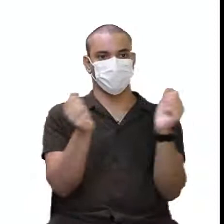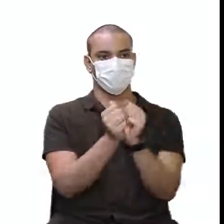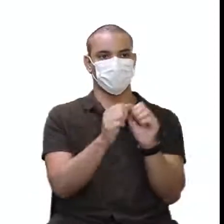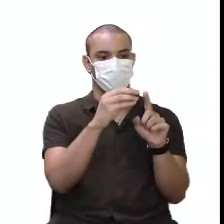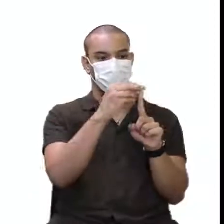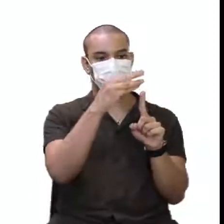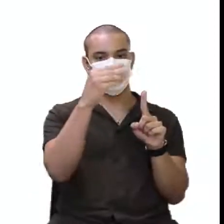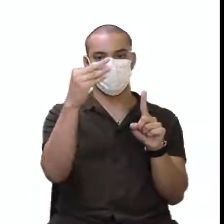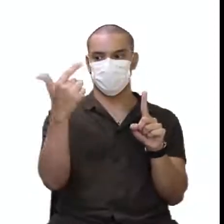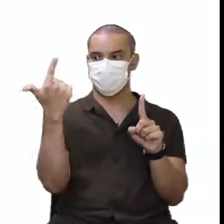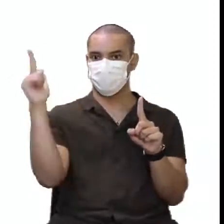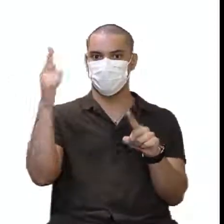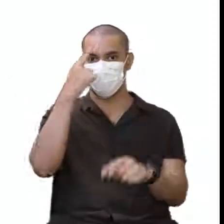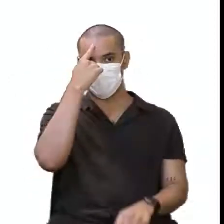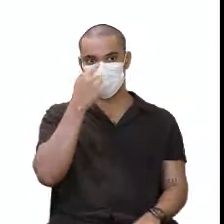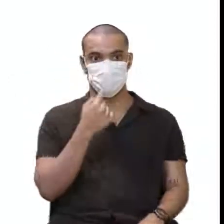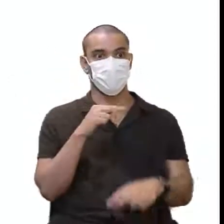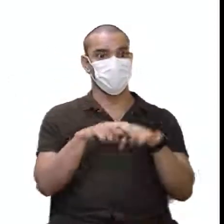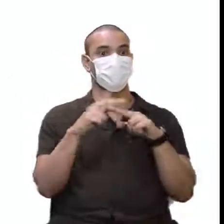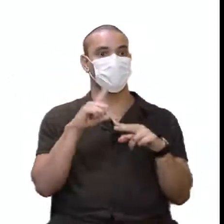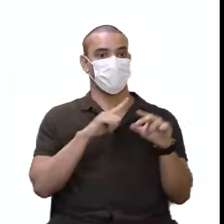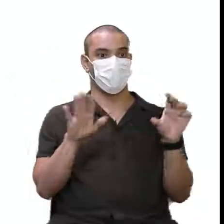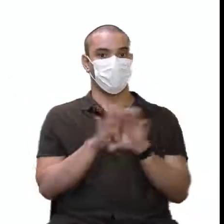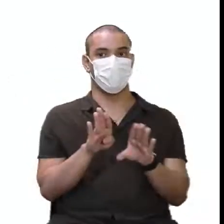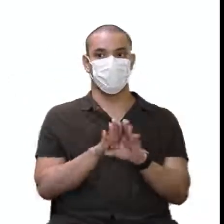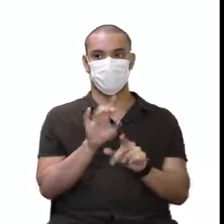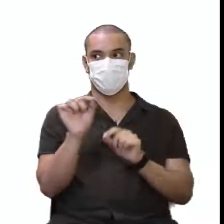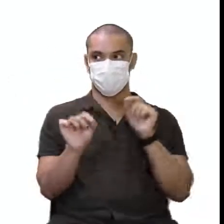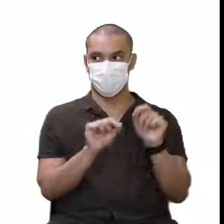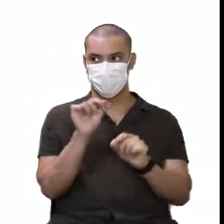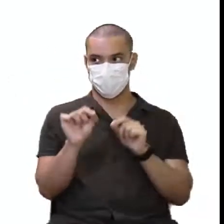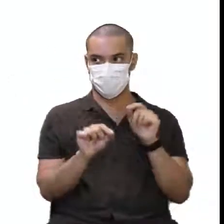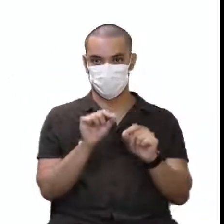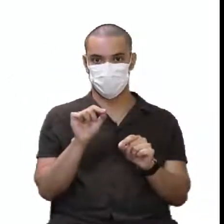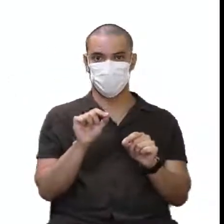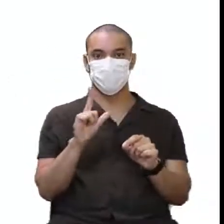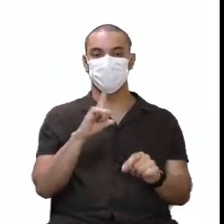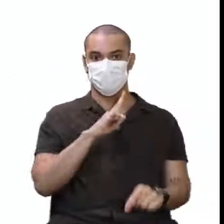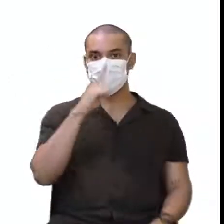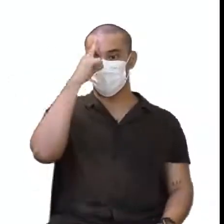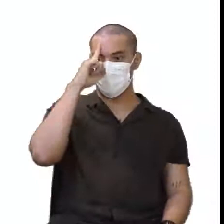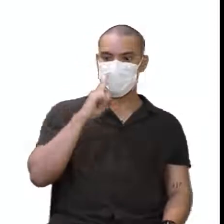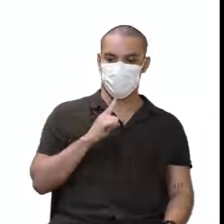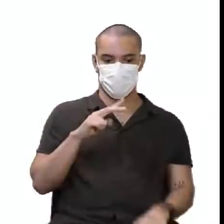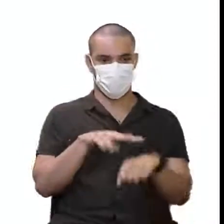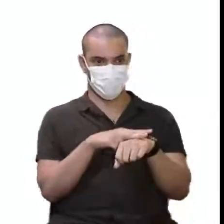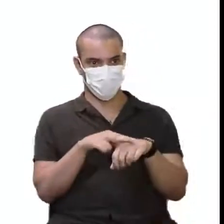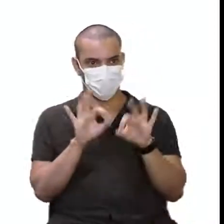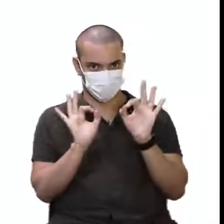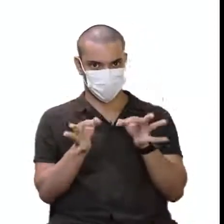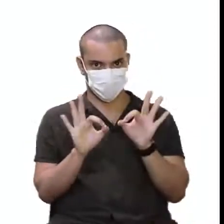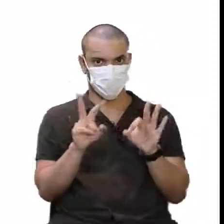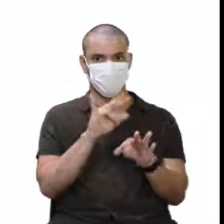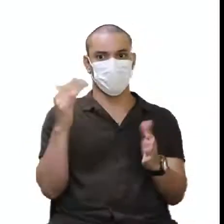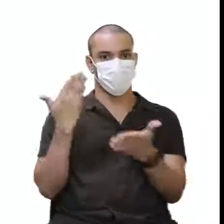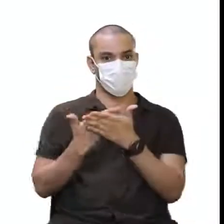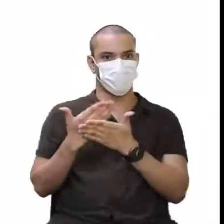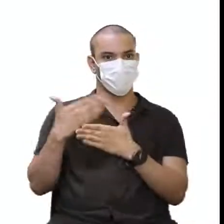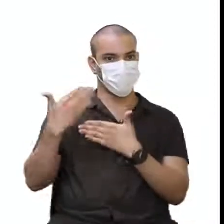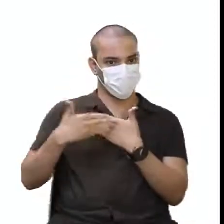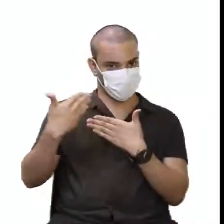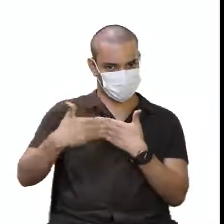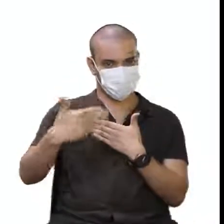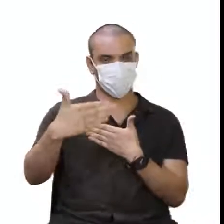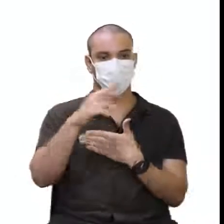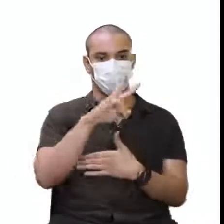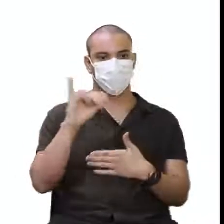da outra espécie. E aí ele tinha também as vagens amarelas, tá bom? Mas a gente vai ver isso na sequência